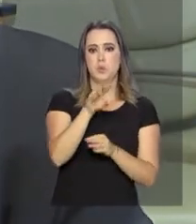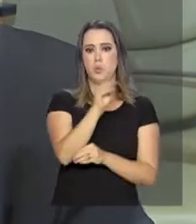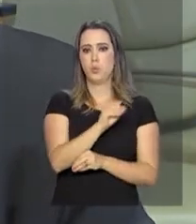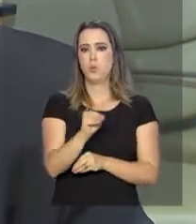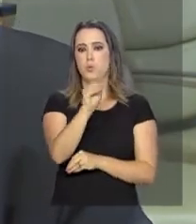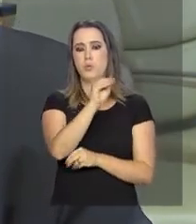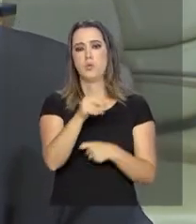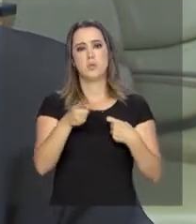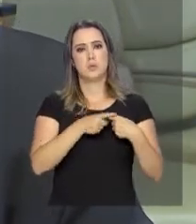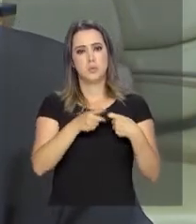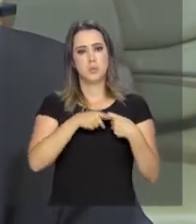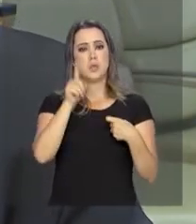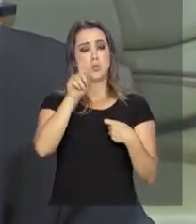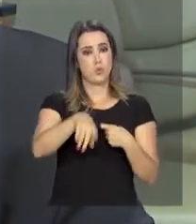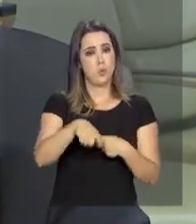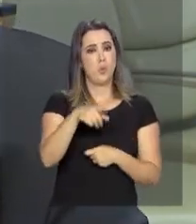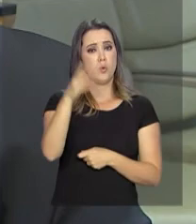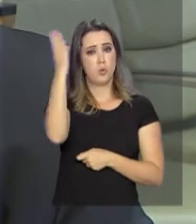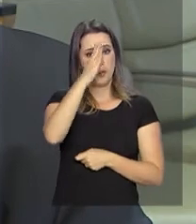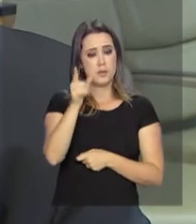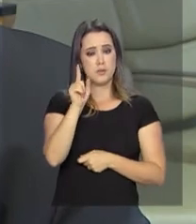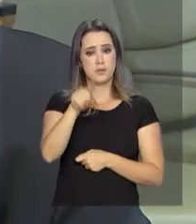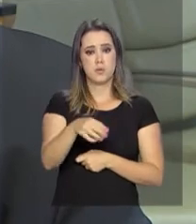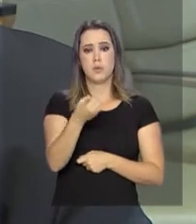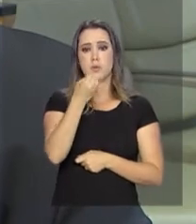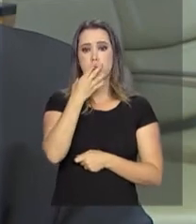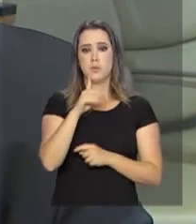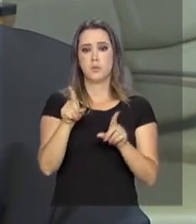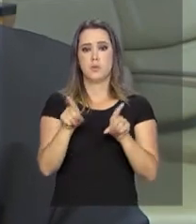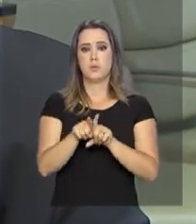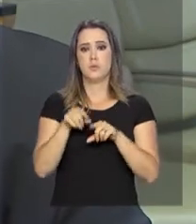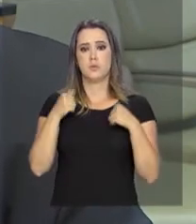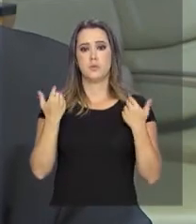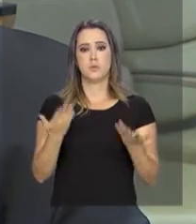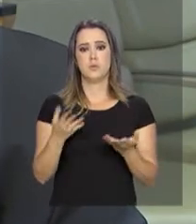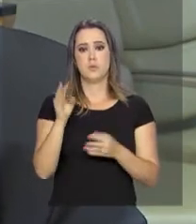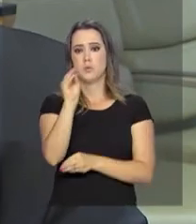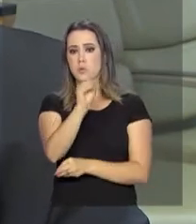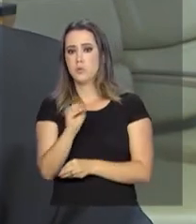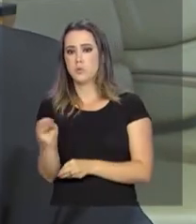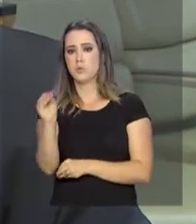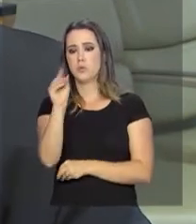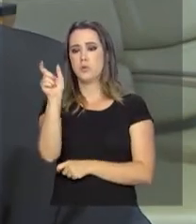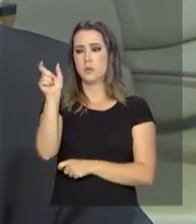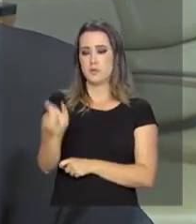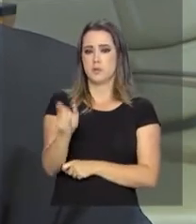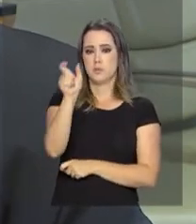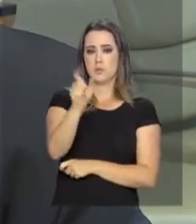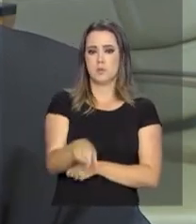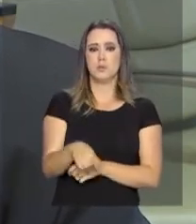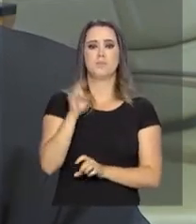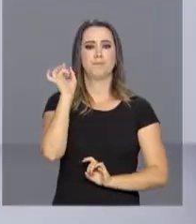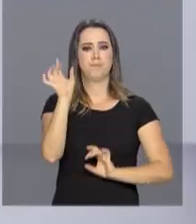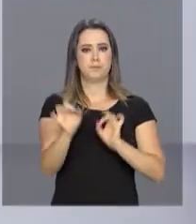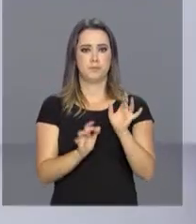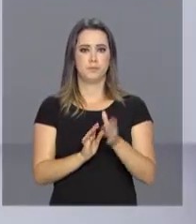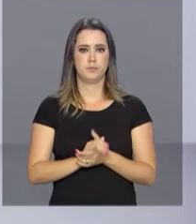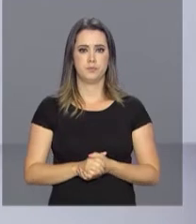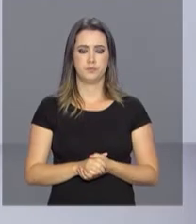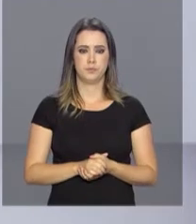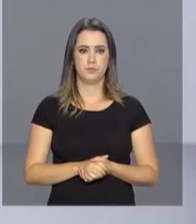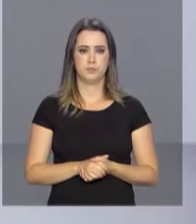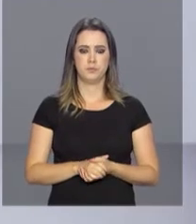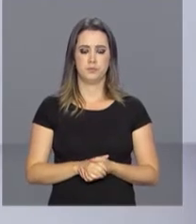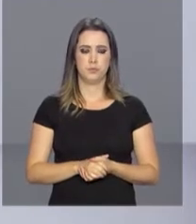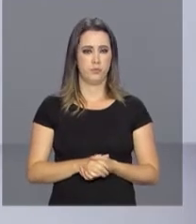tratamento, que a medicina brasileira, em algumas áreas, é muito boa, e o atendimento do brasileiro é especial.